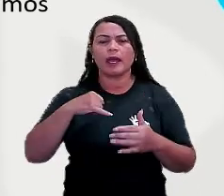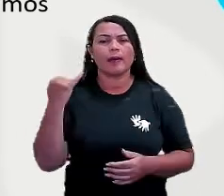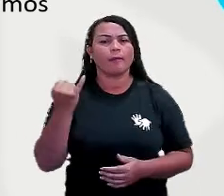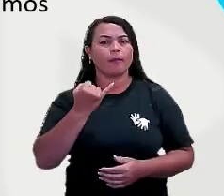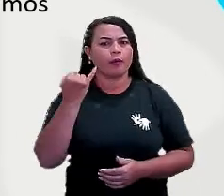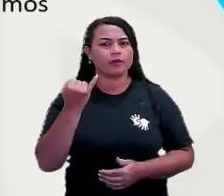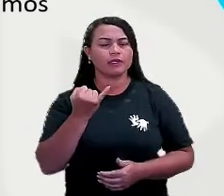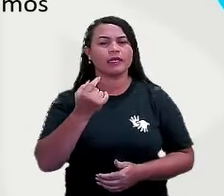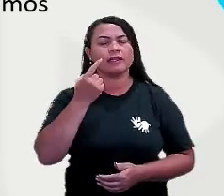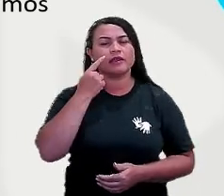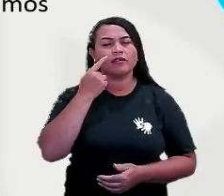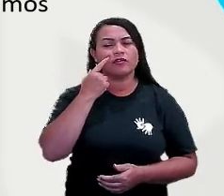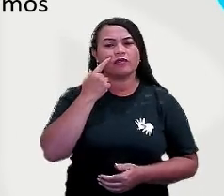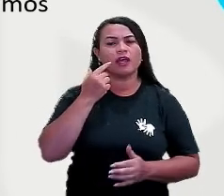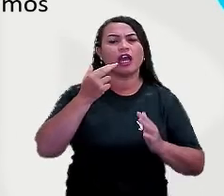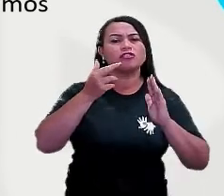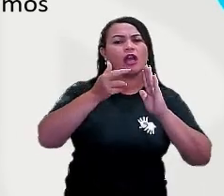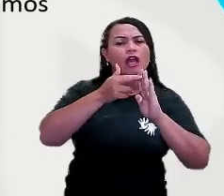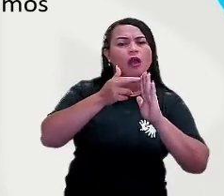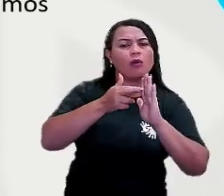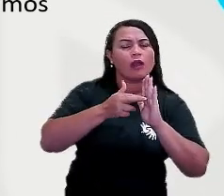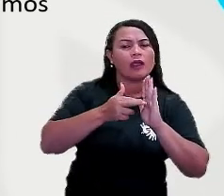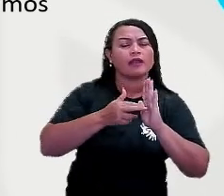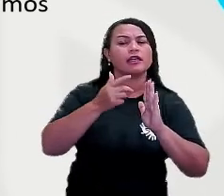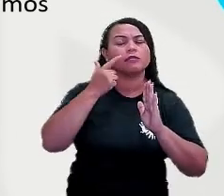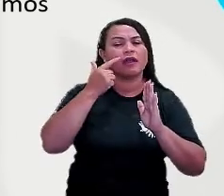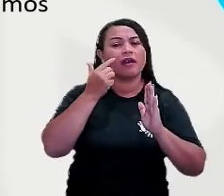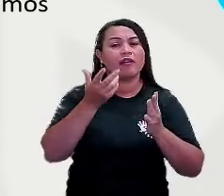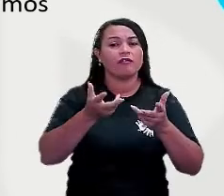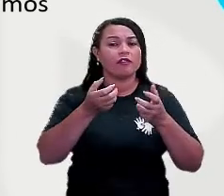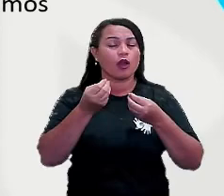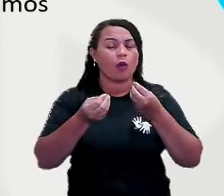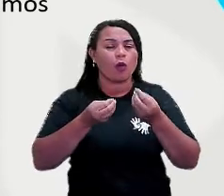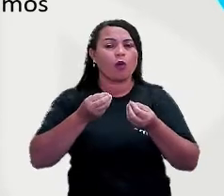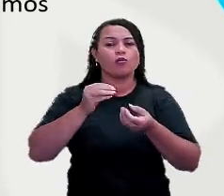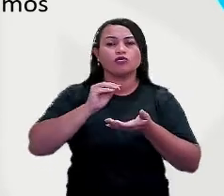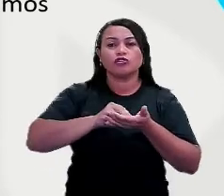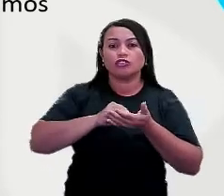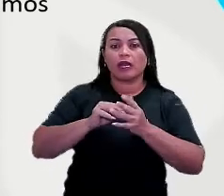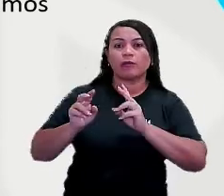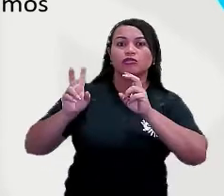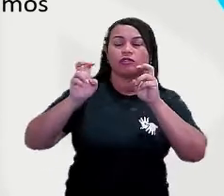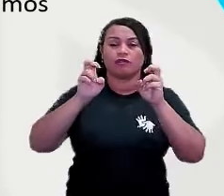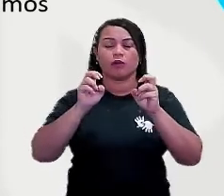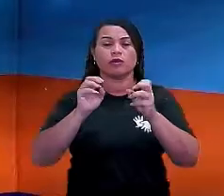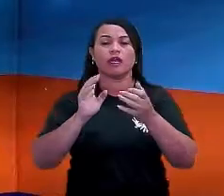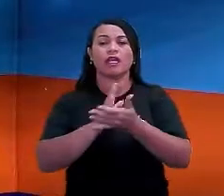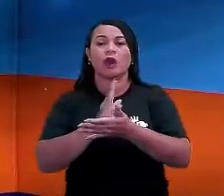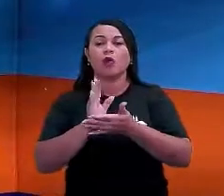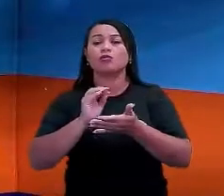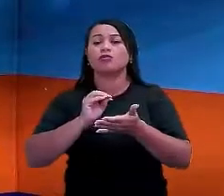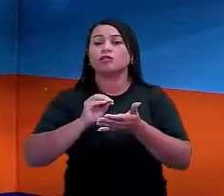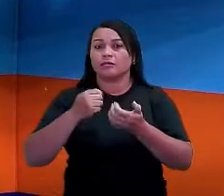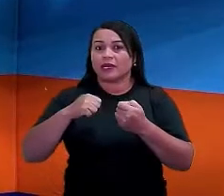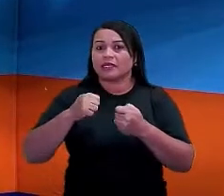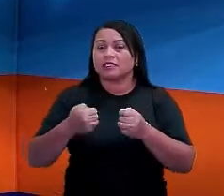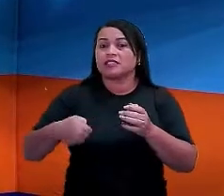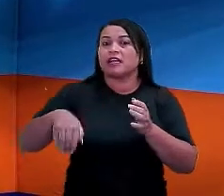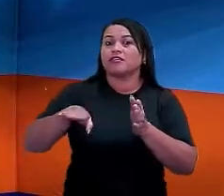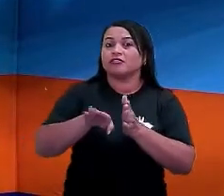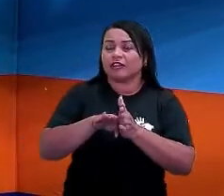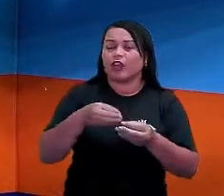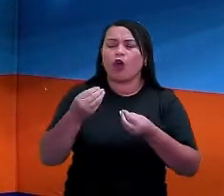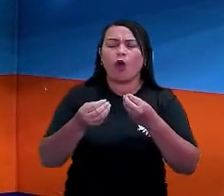descobrir regularidades para determinar seus termos faltantes ou futuros. Então, é importante que a gente